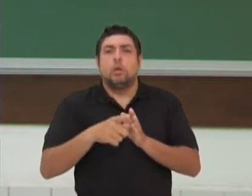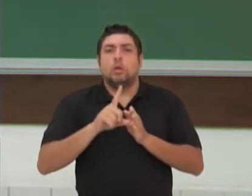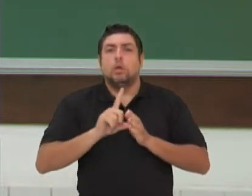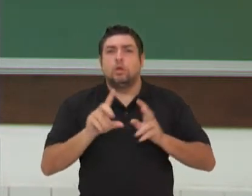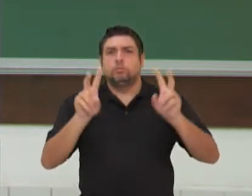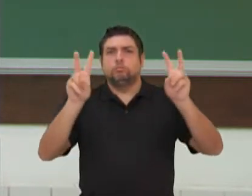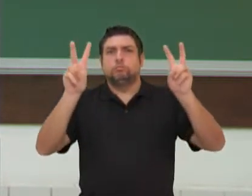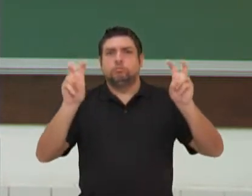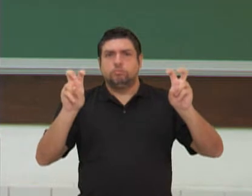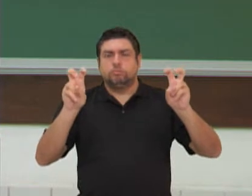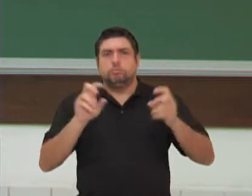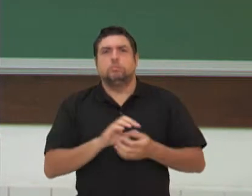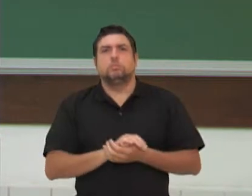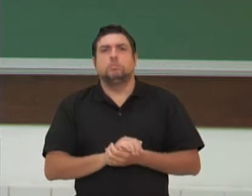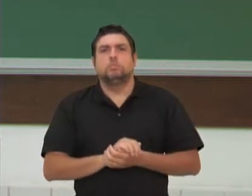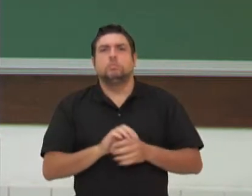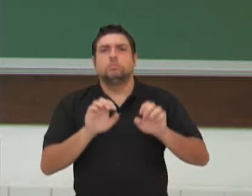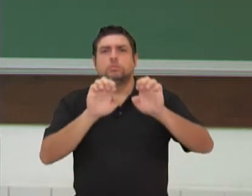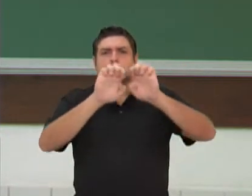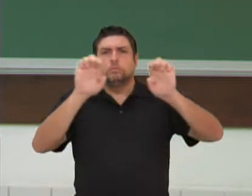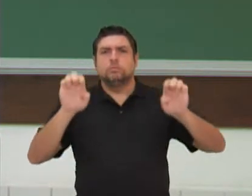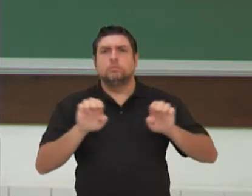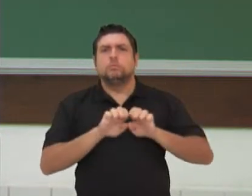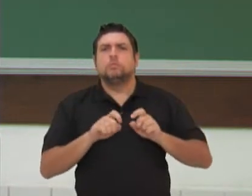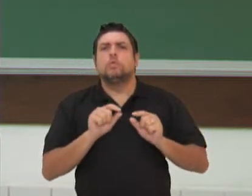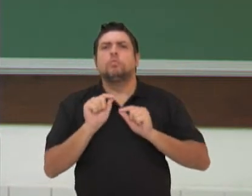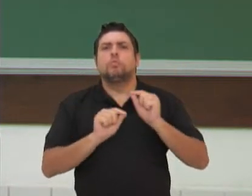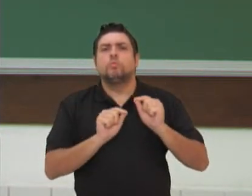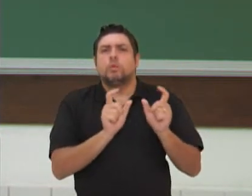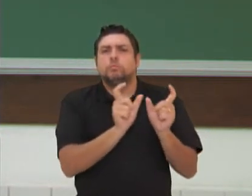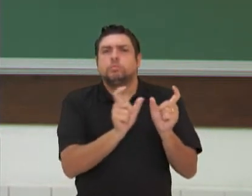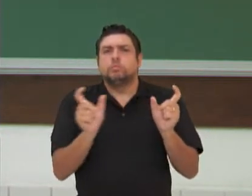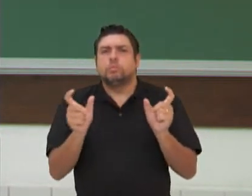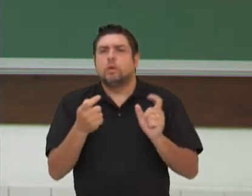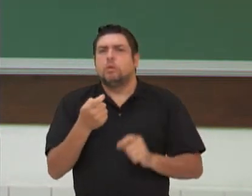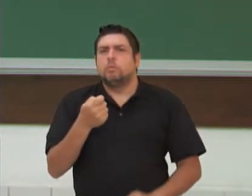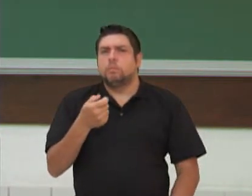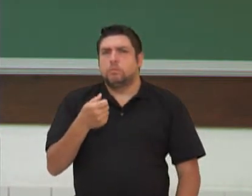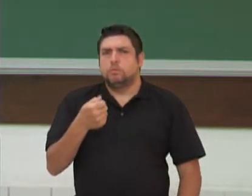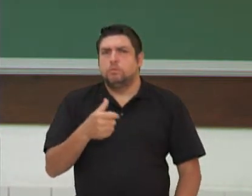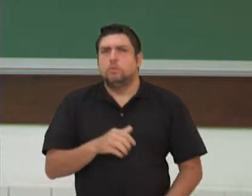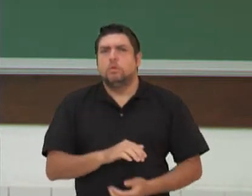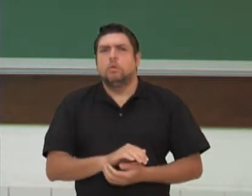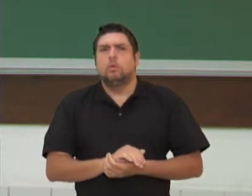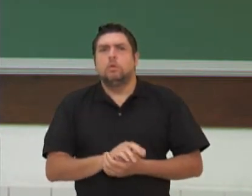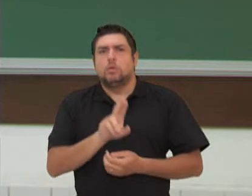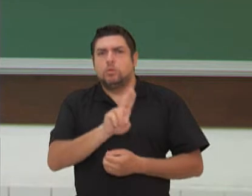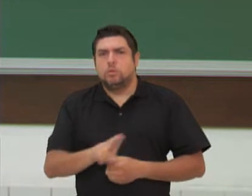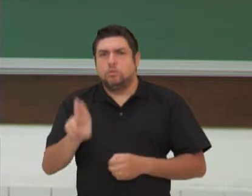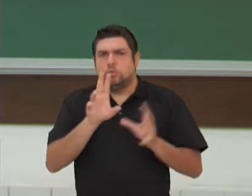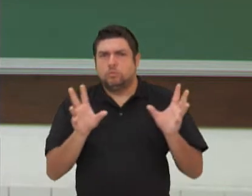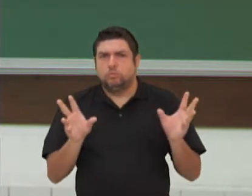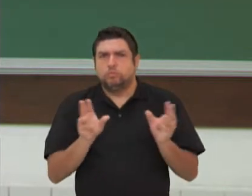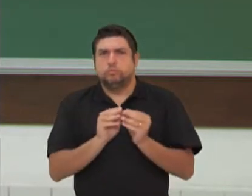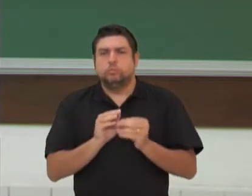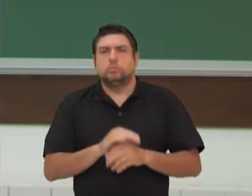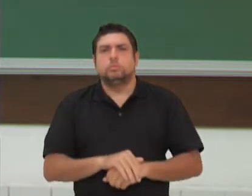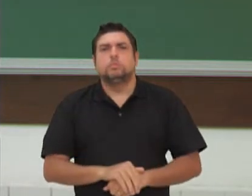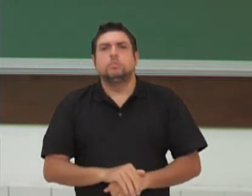La estructura, la brevedad, são poucas palavras que utilizamos nos titulares, ¿sí? É a organização deste texto.